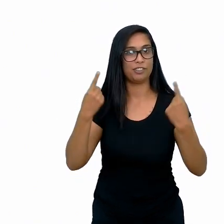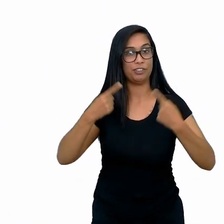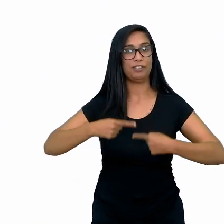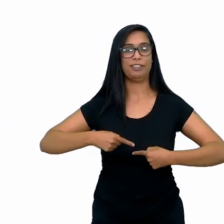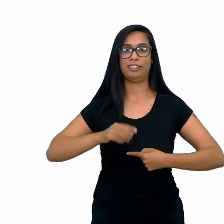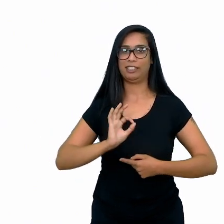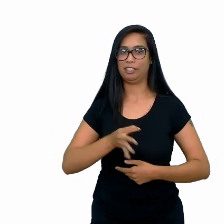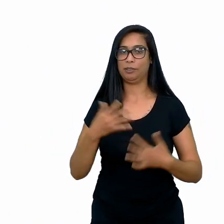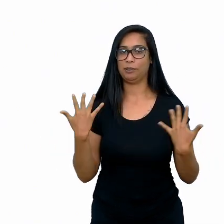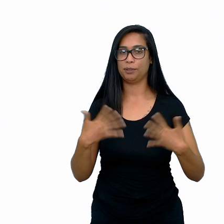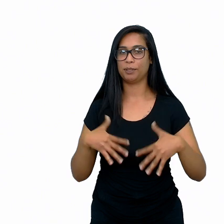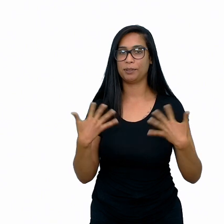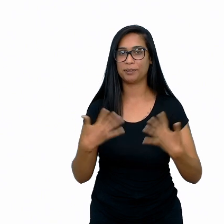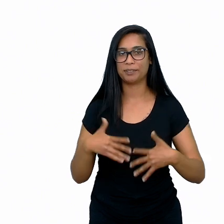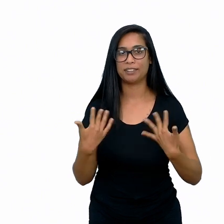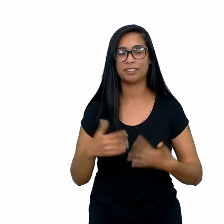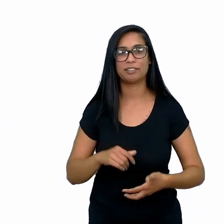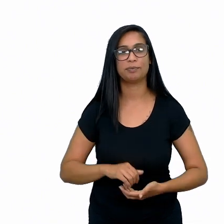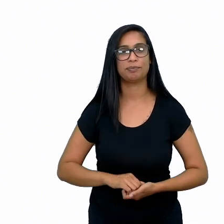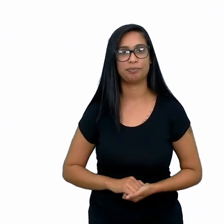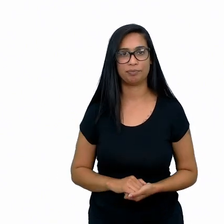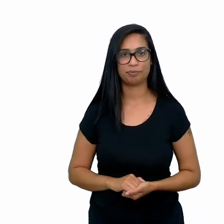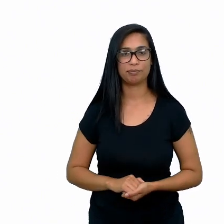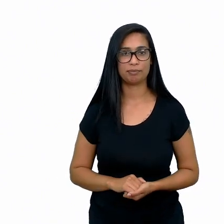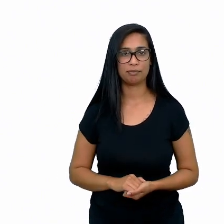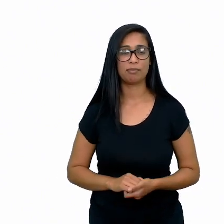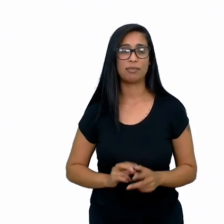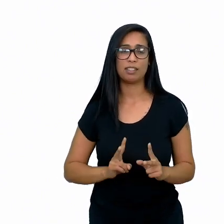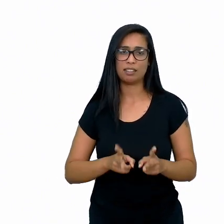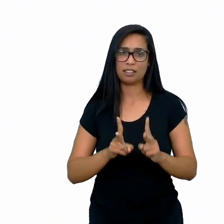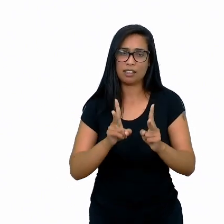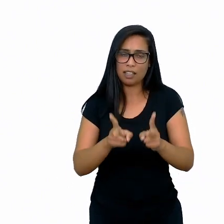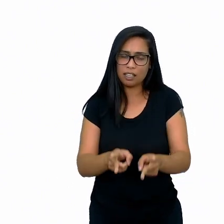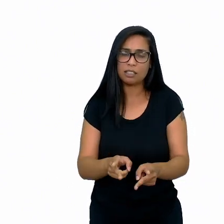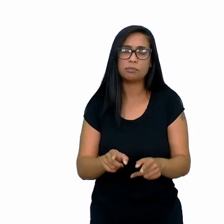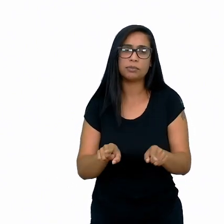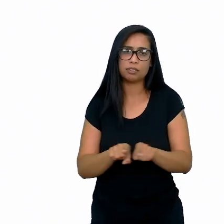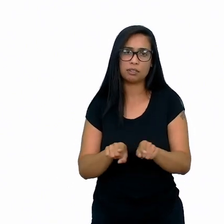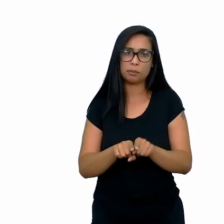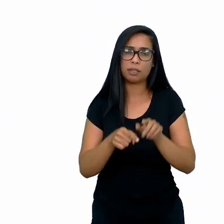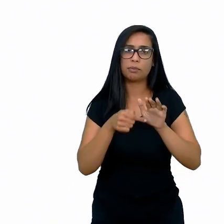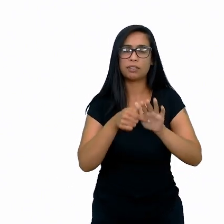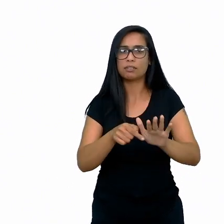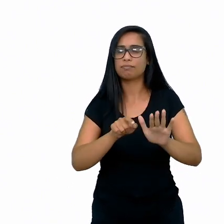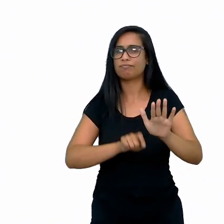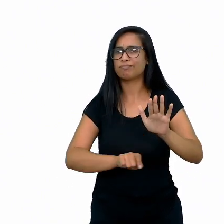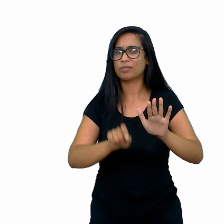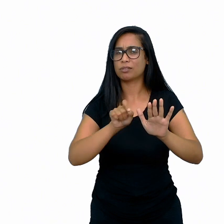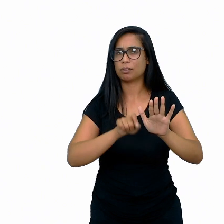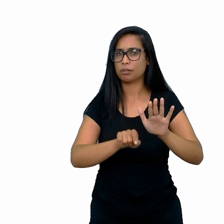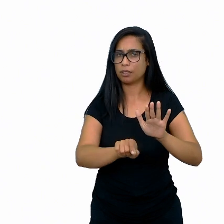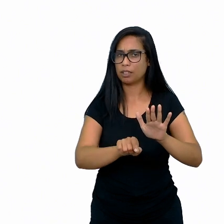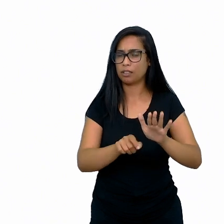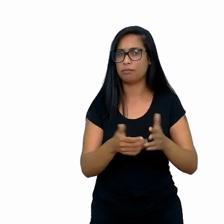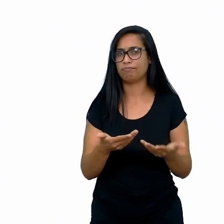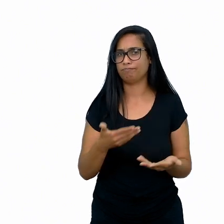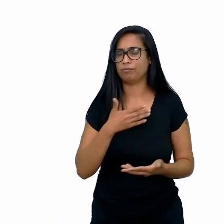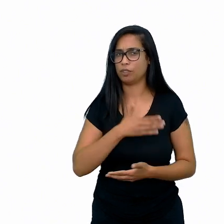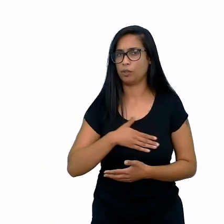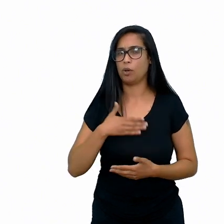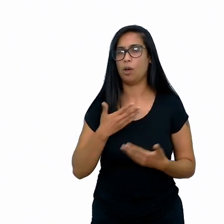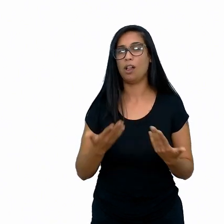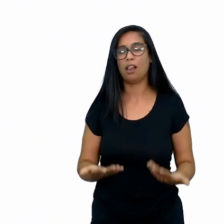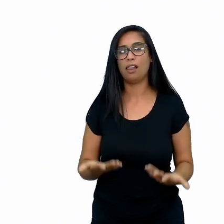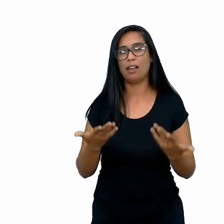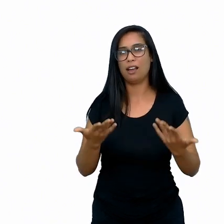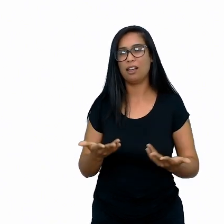desafiador, gente. Eu gosto sempre de propor esses momentos de produção de forma mais leve, pois